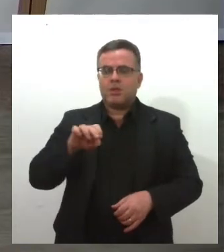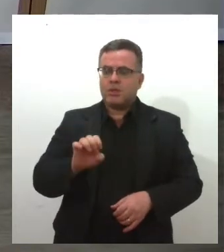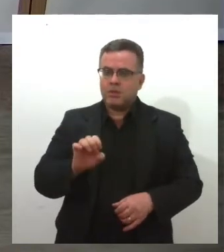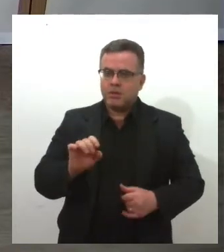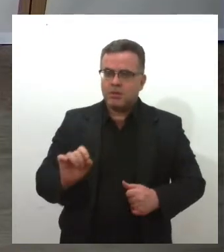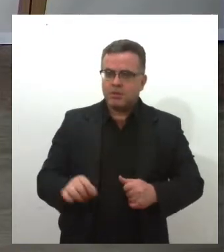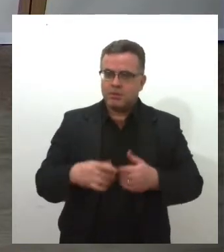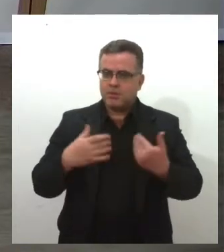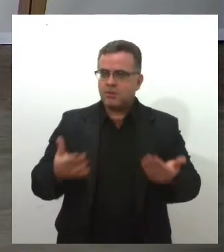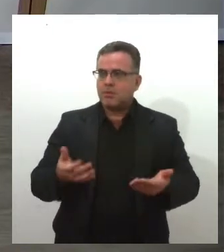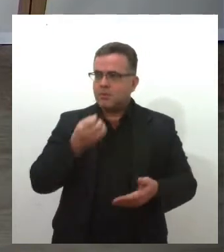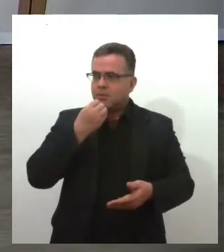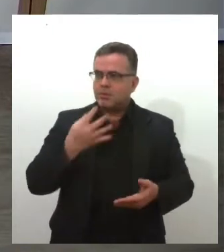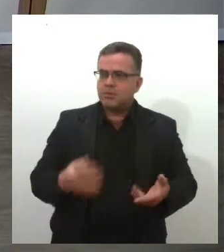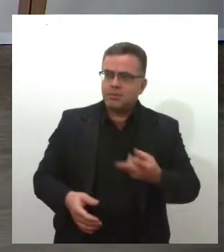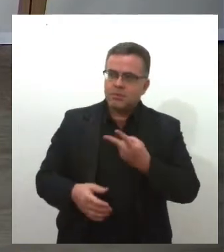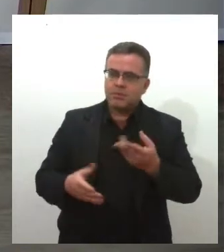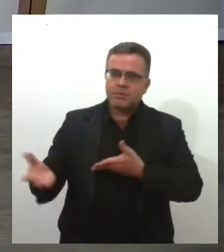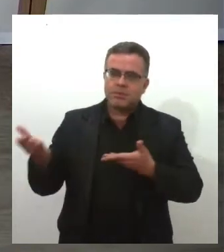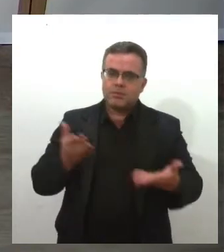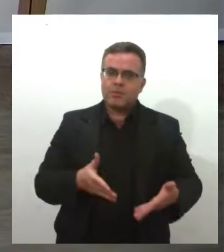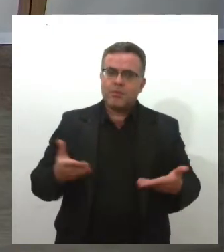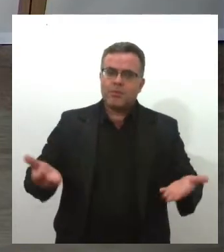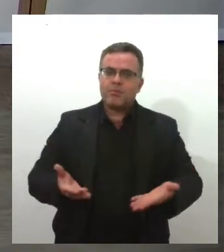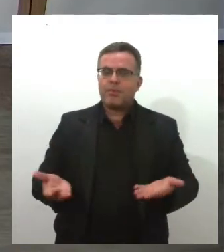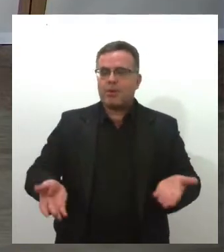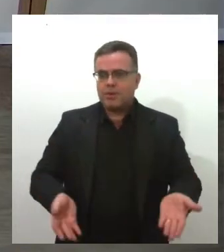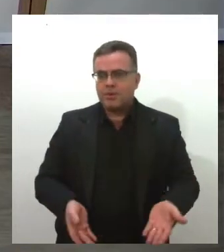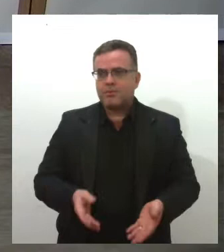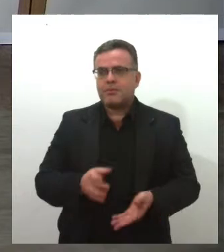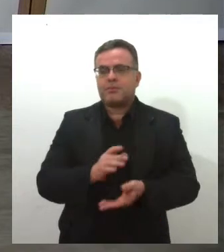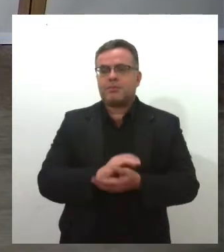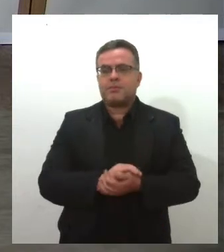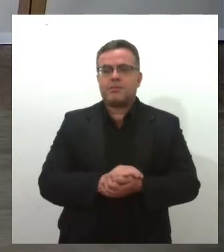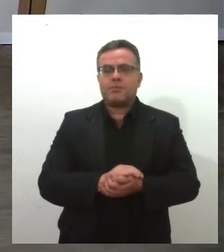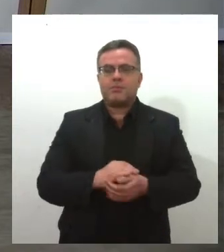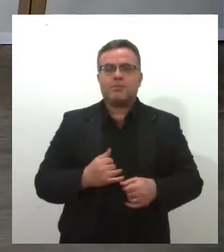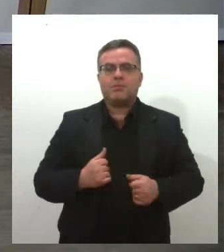Gisele e Micheline, sejam muito bem-vindas ao programa Elas no Comando.